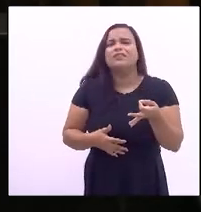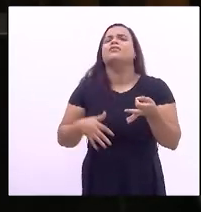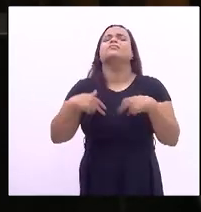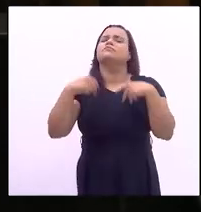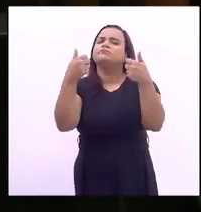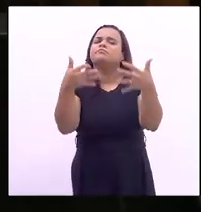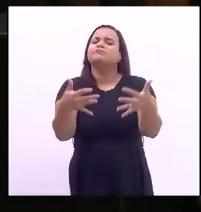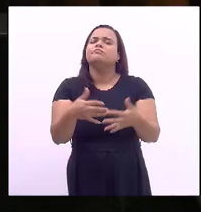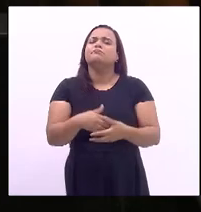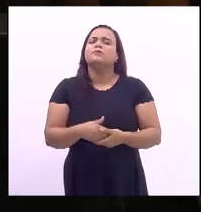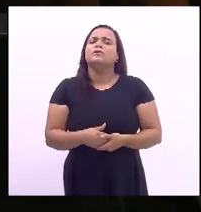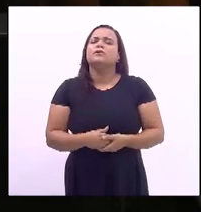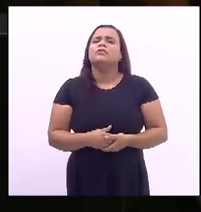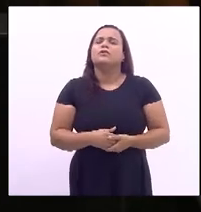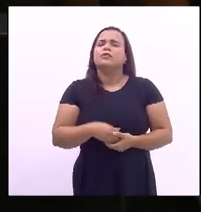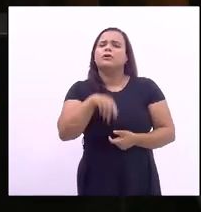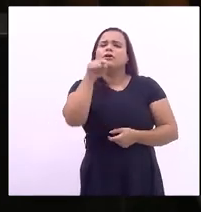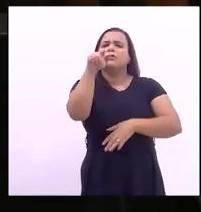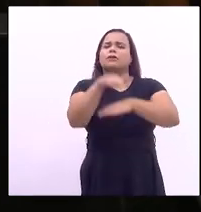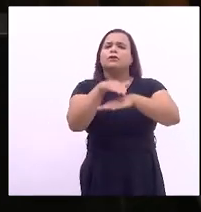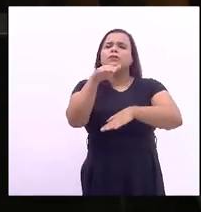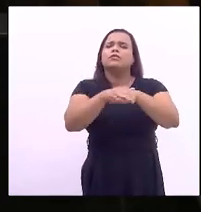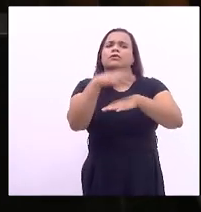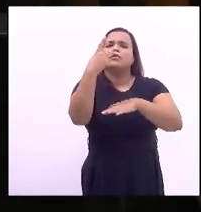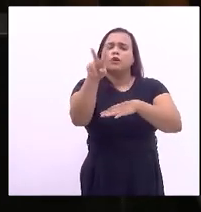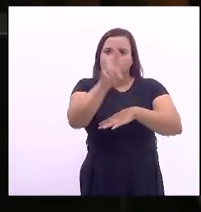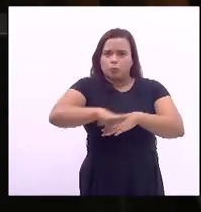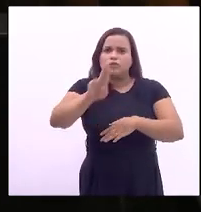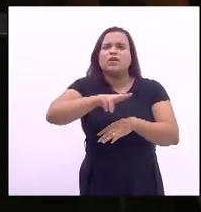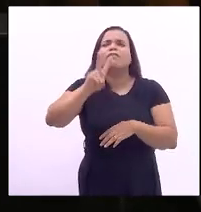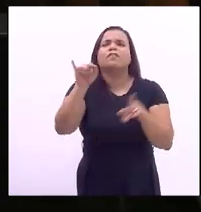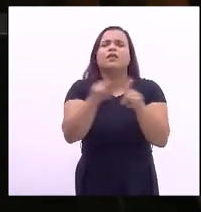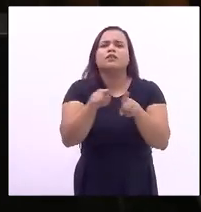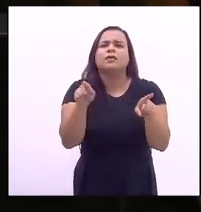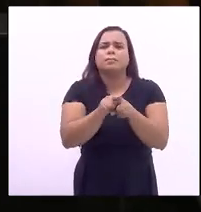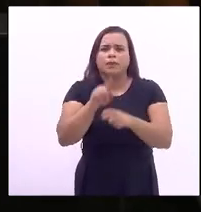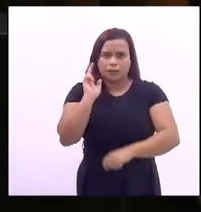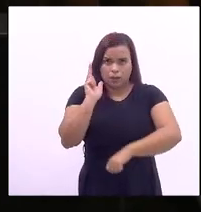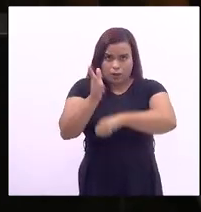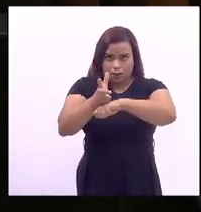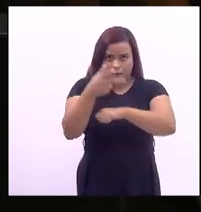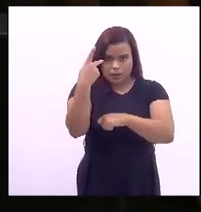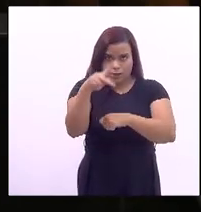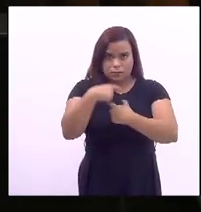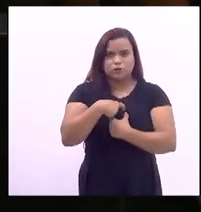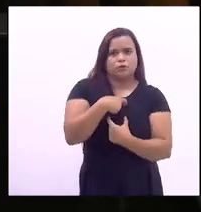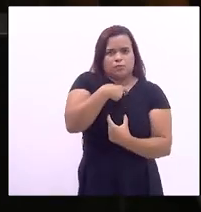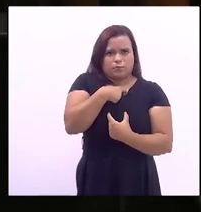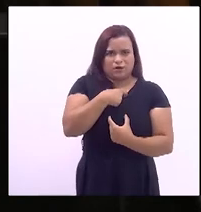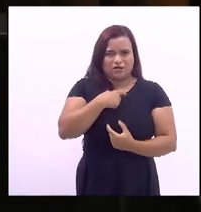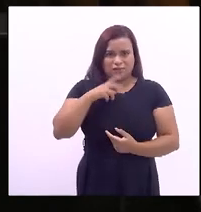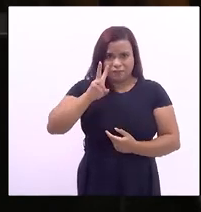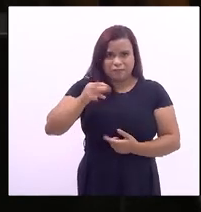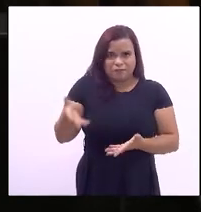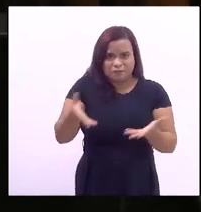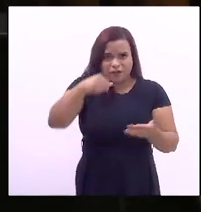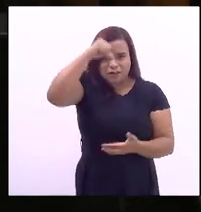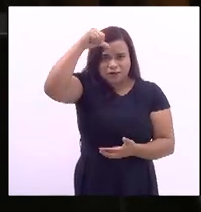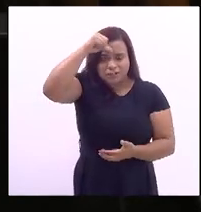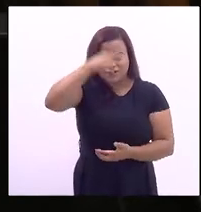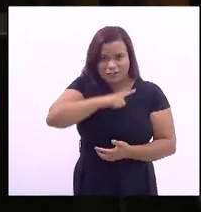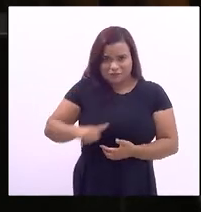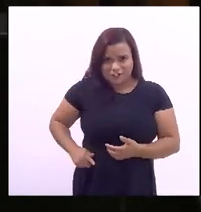vamos lá o senhor vai no vai usar também uma câmera no seu paletó Governador vai